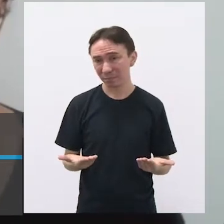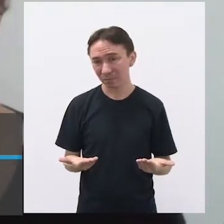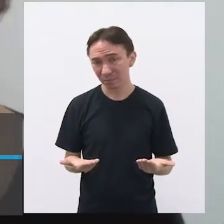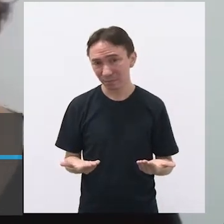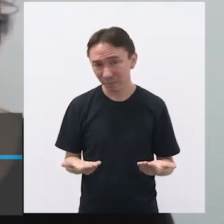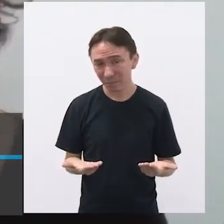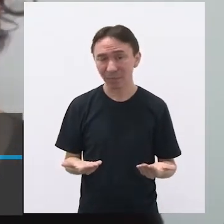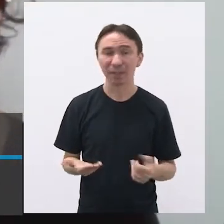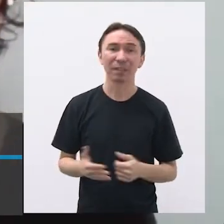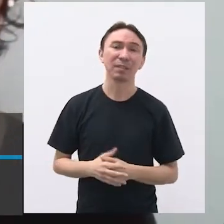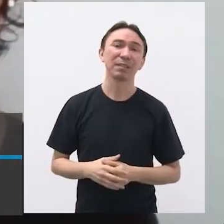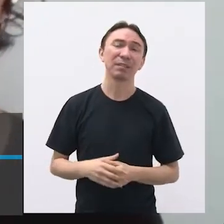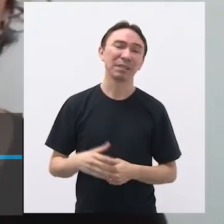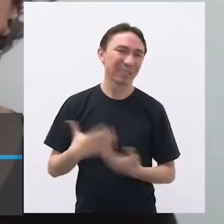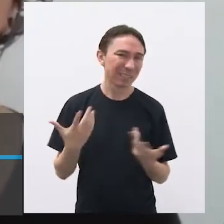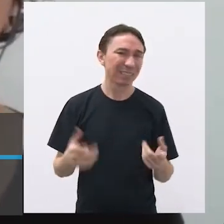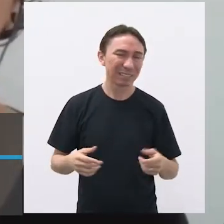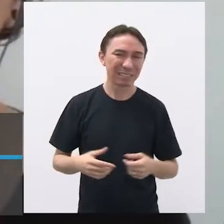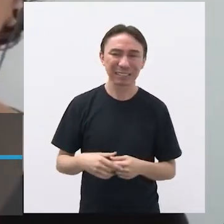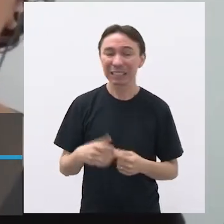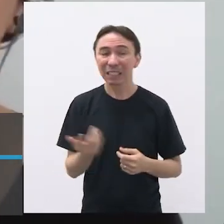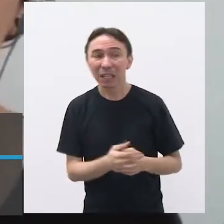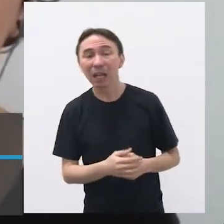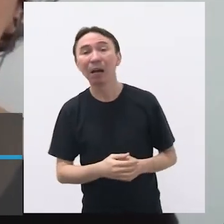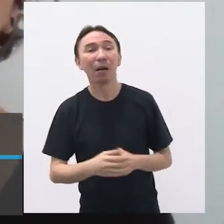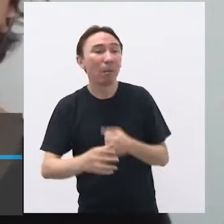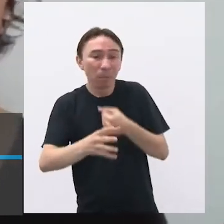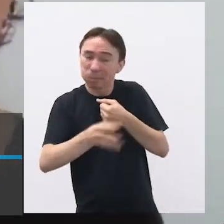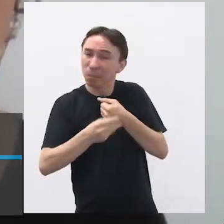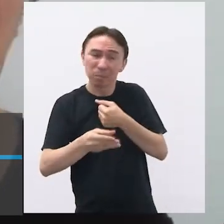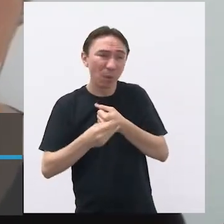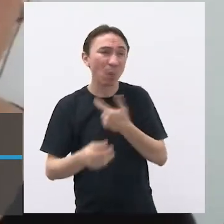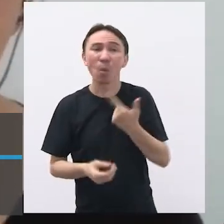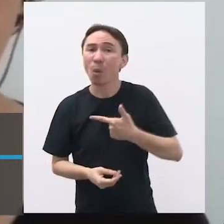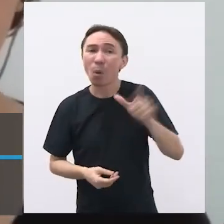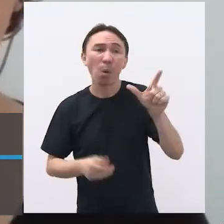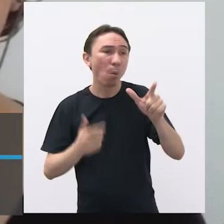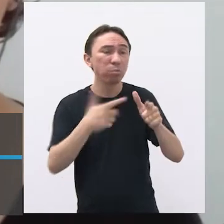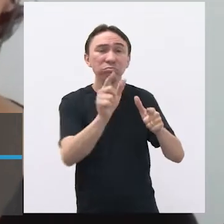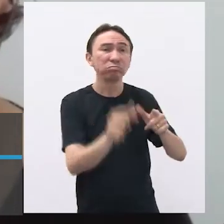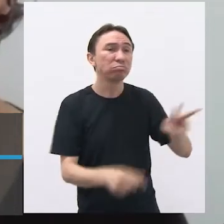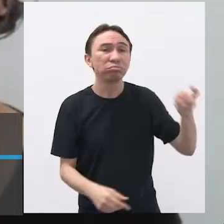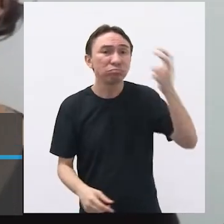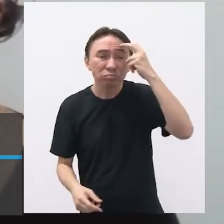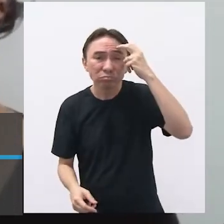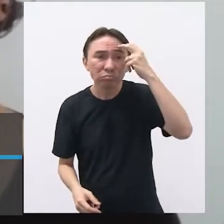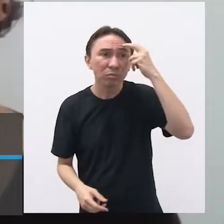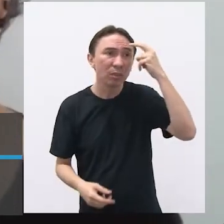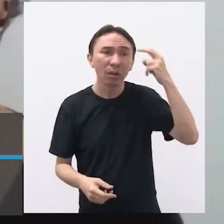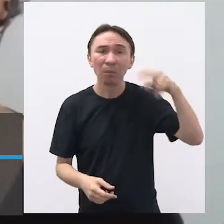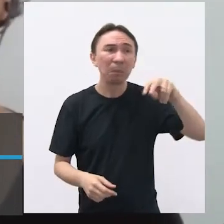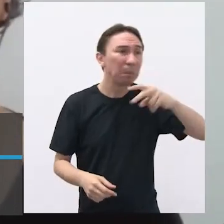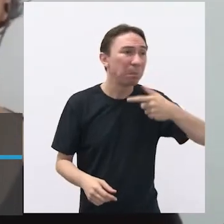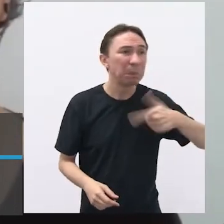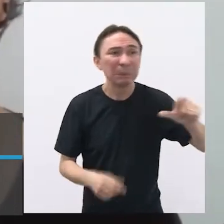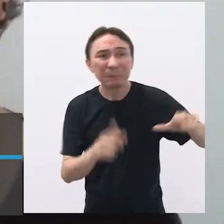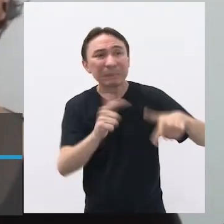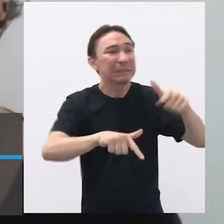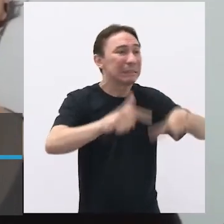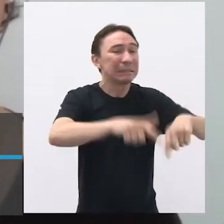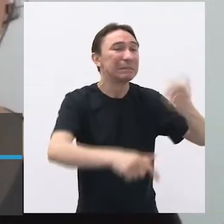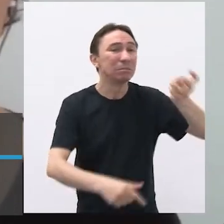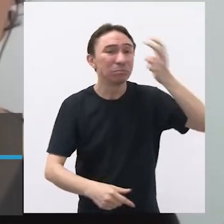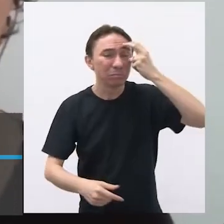das africanidades, né? O conhecimento de outras culturas, a valorização dessas culturas é fundamental para